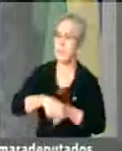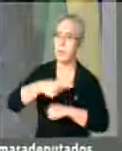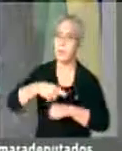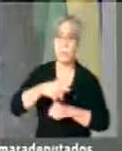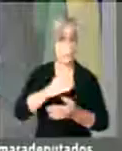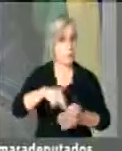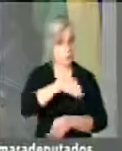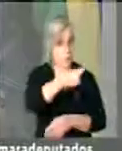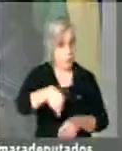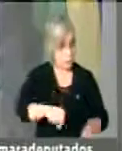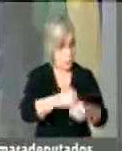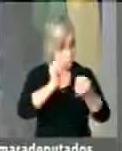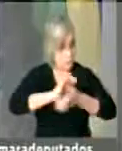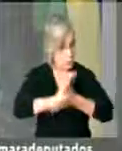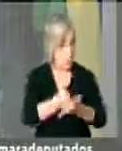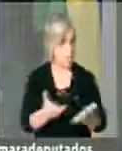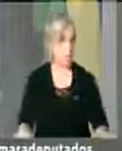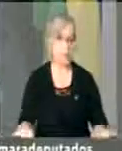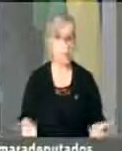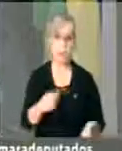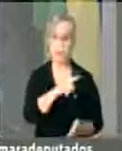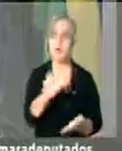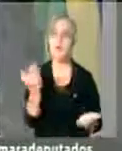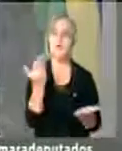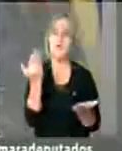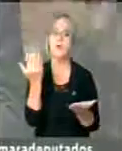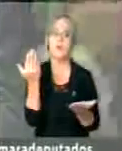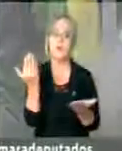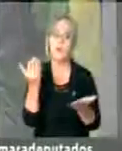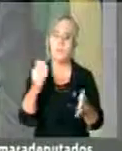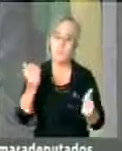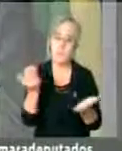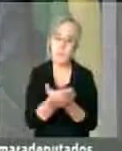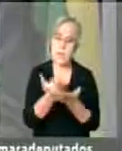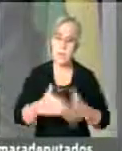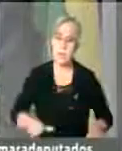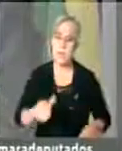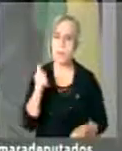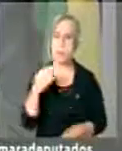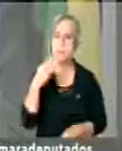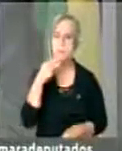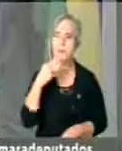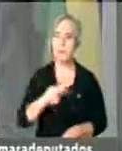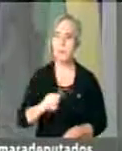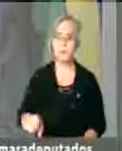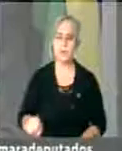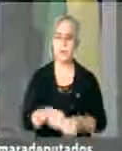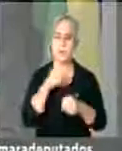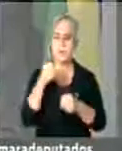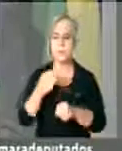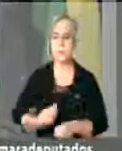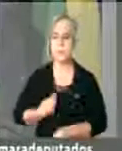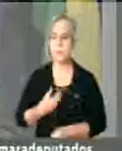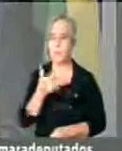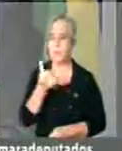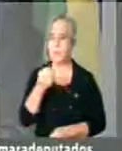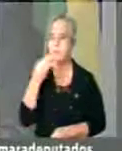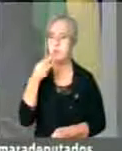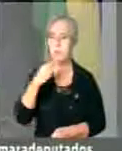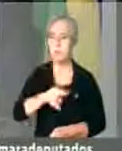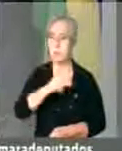Brasil, acabaram com 12 milhões de empregos, destruíram a vida de 60 milhões de brasileiros que estão